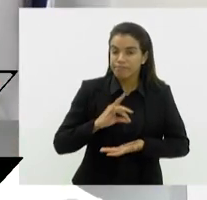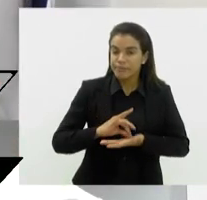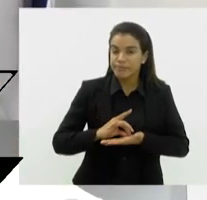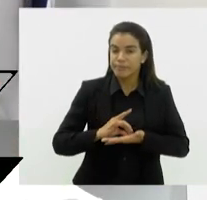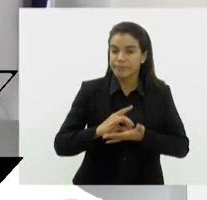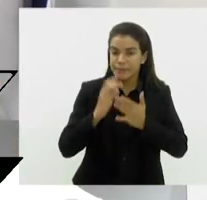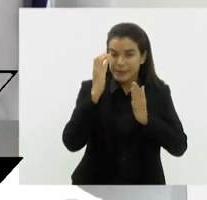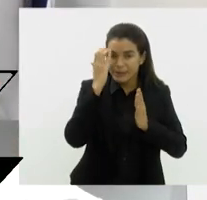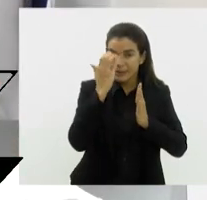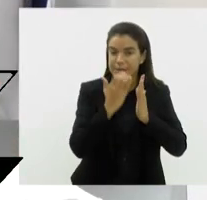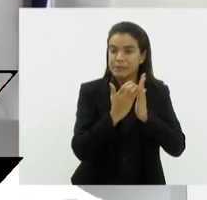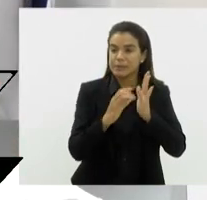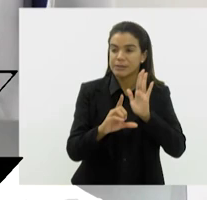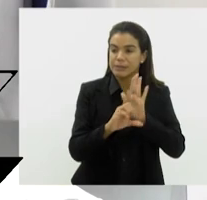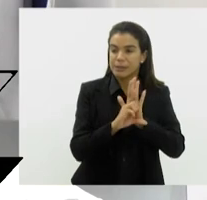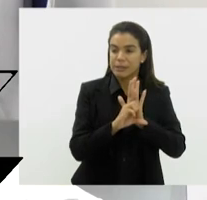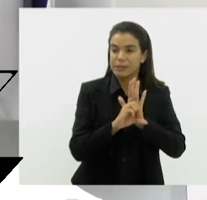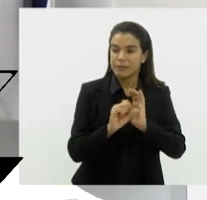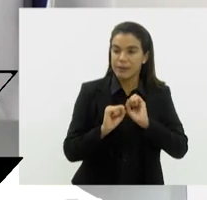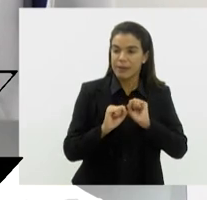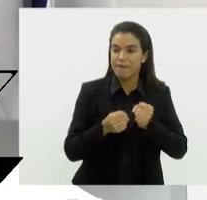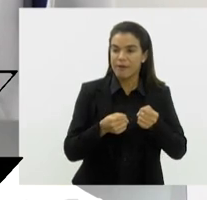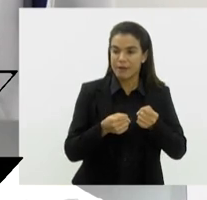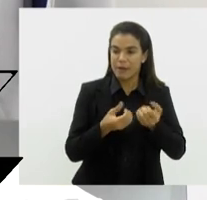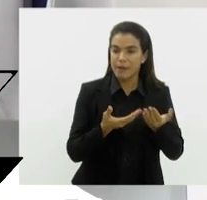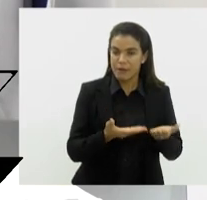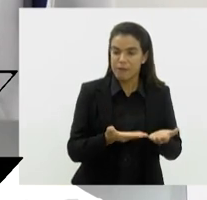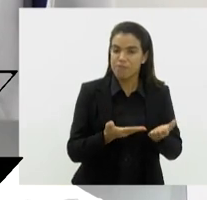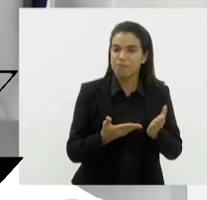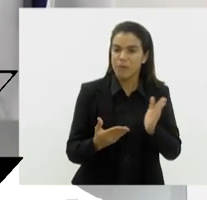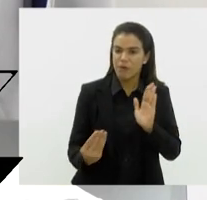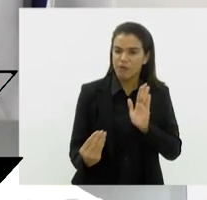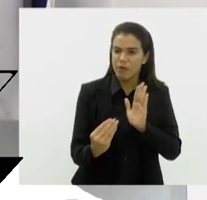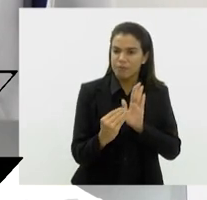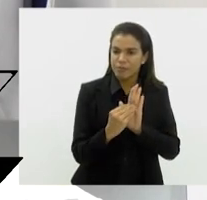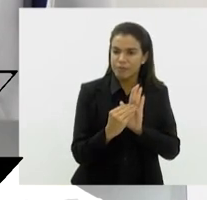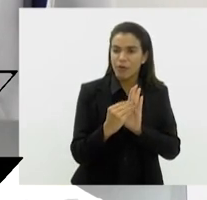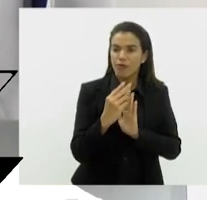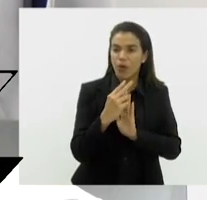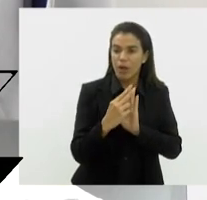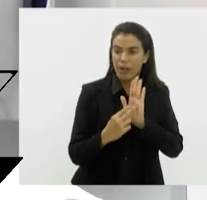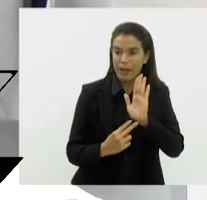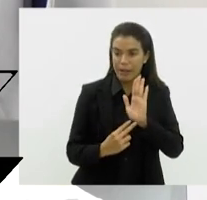legalista possível, tá? Consta aqui, eu vou ler